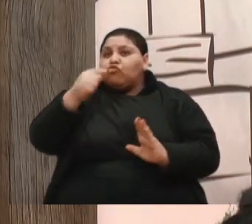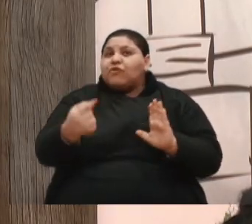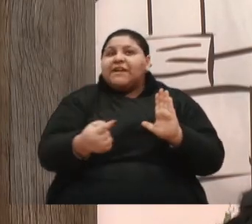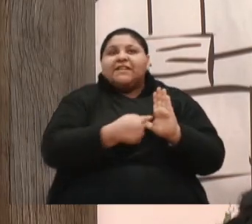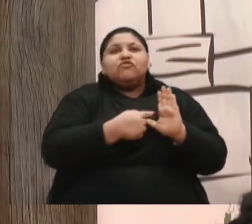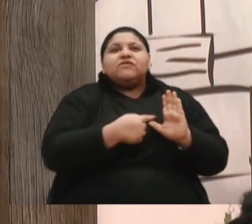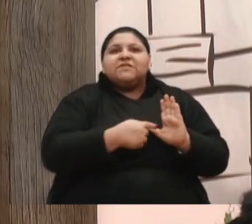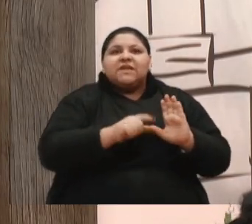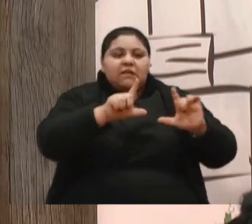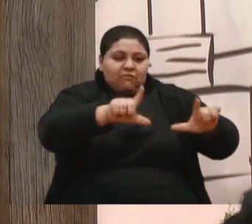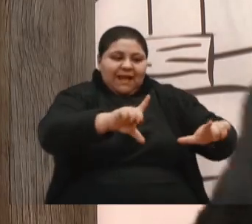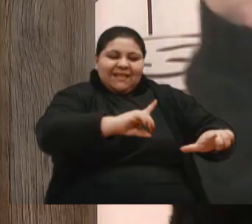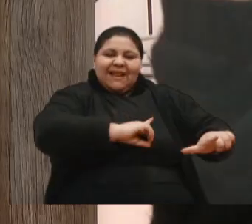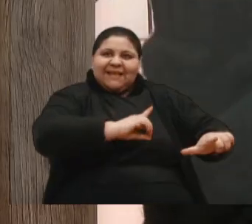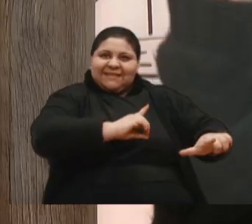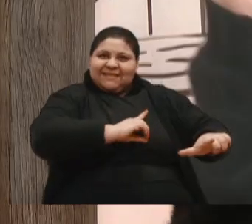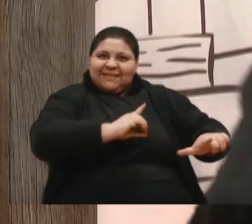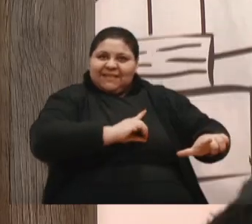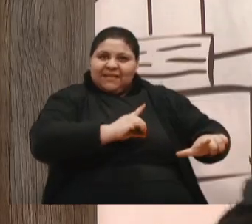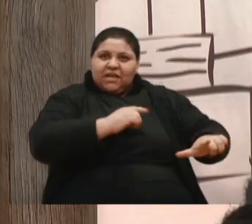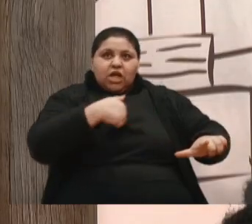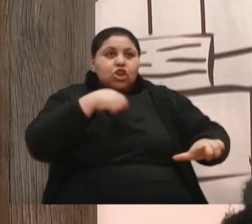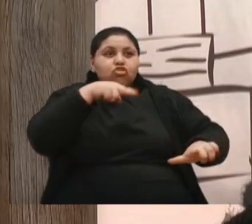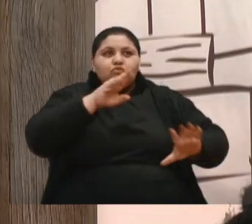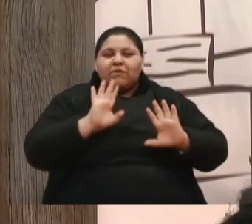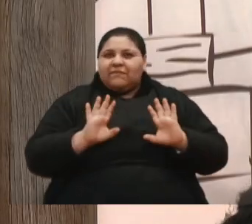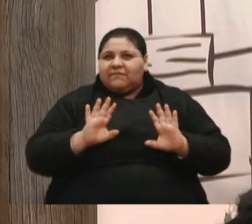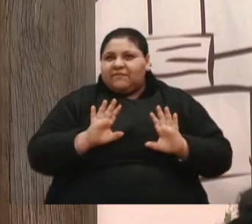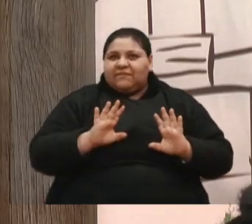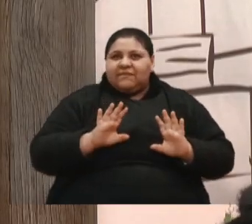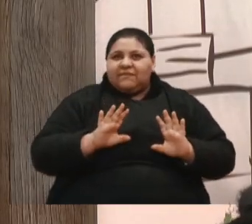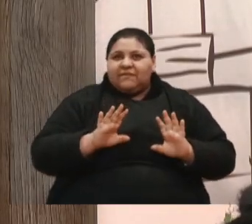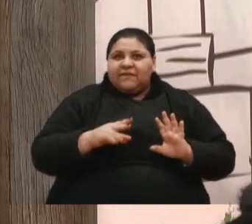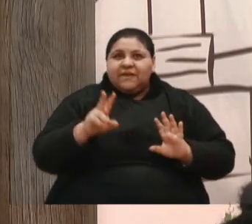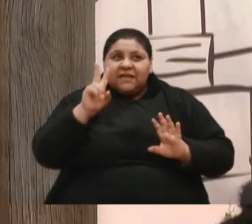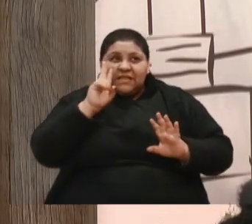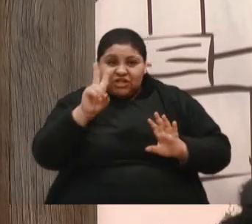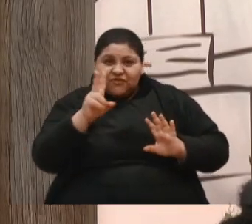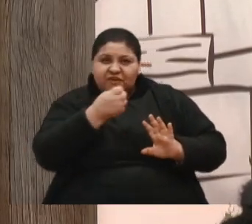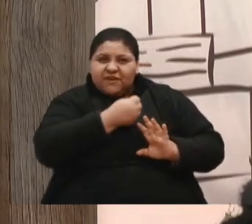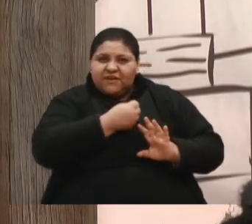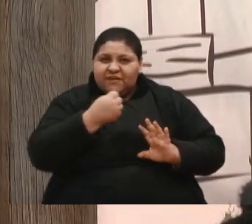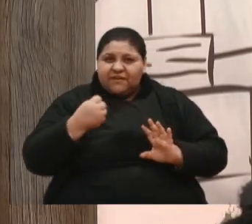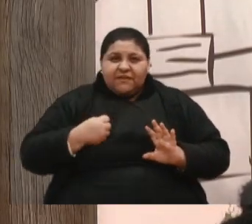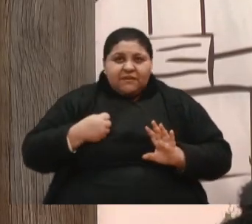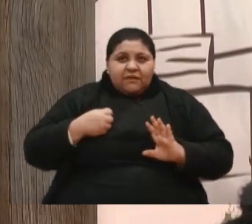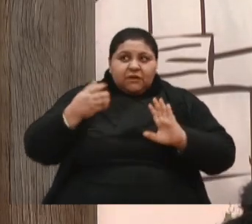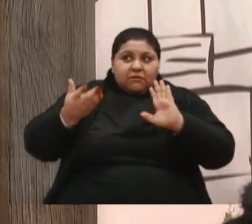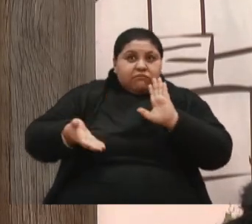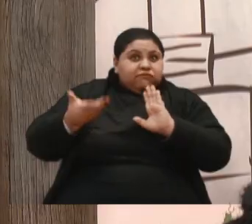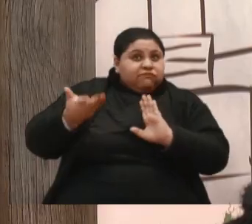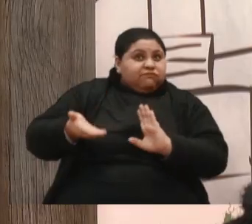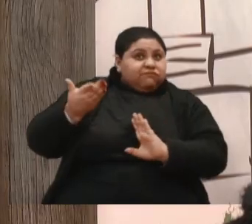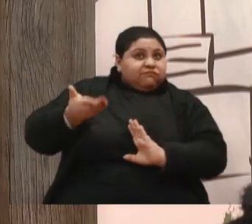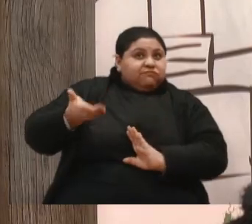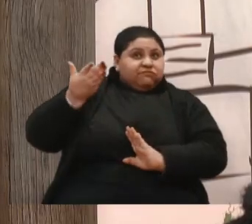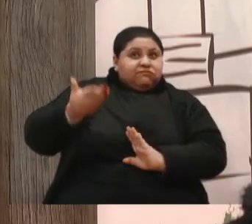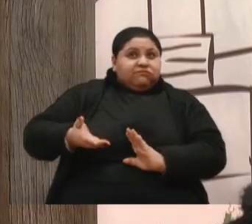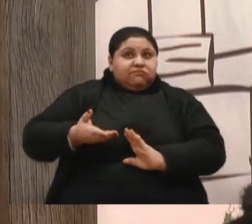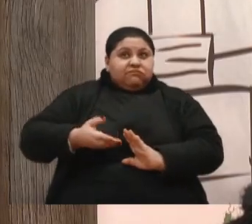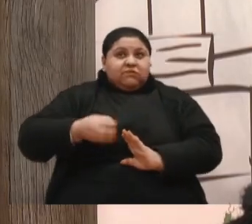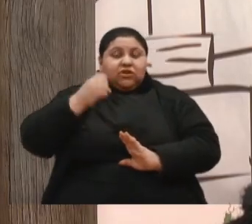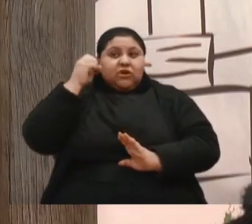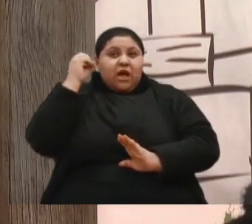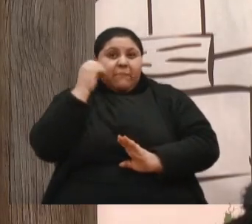que nunca denunciei na delegacia. Nunca chegou. Por isso que quando a gente vê esses números que são alarmantes,